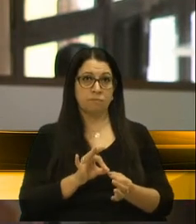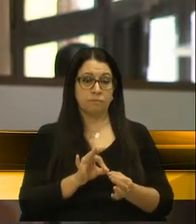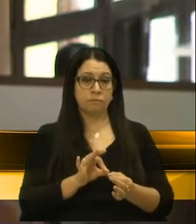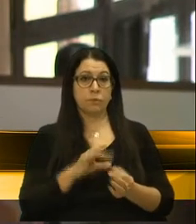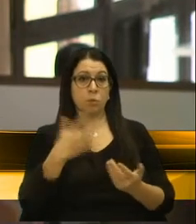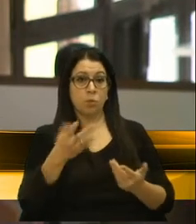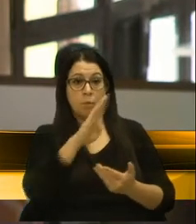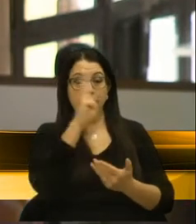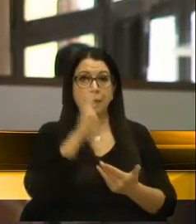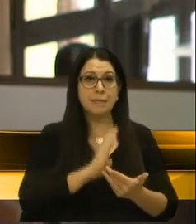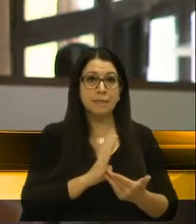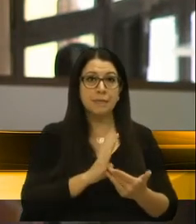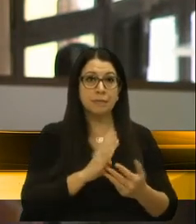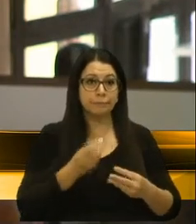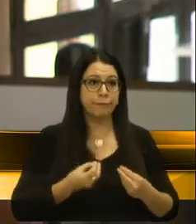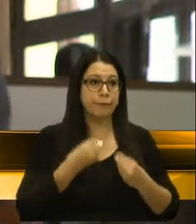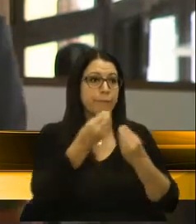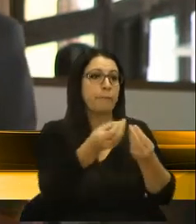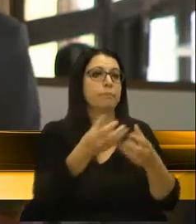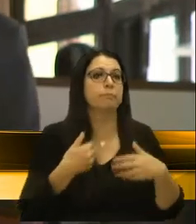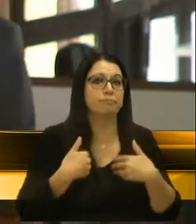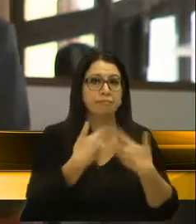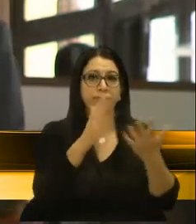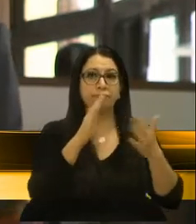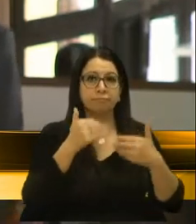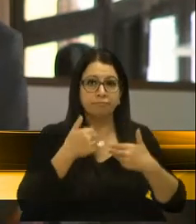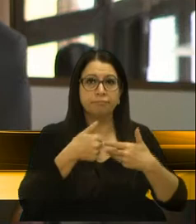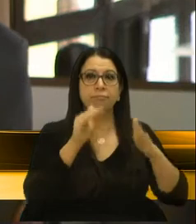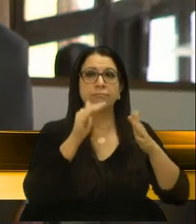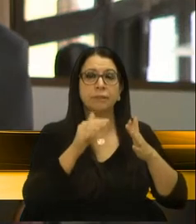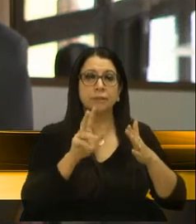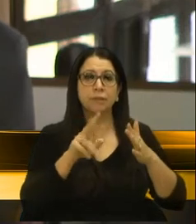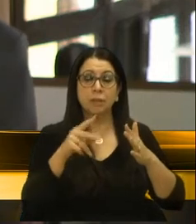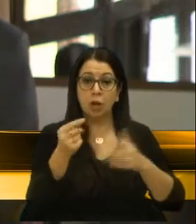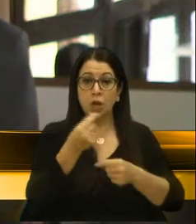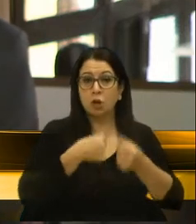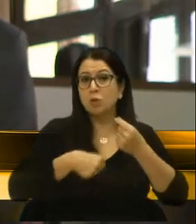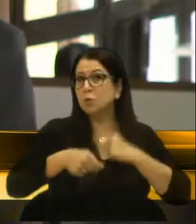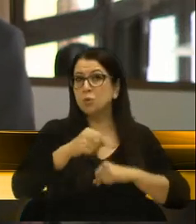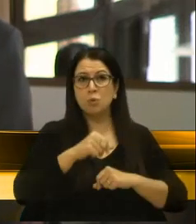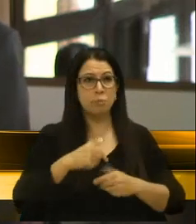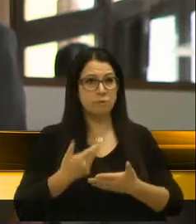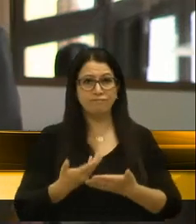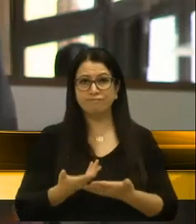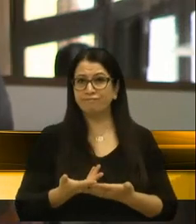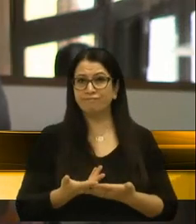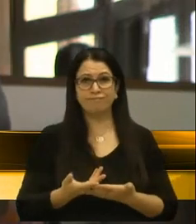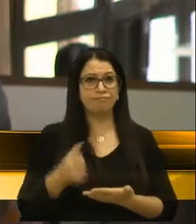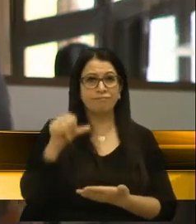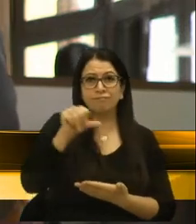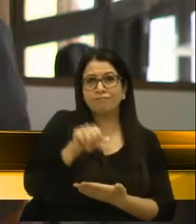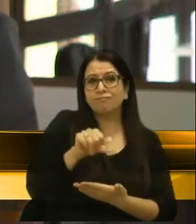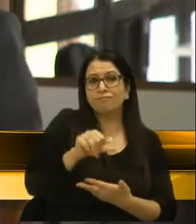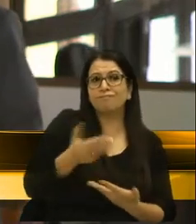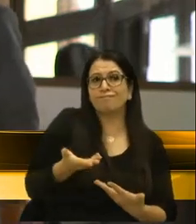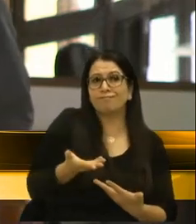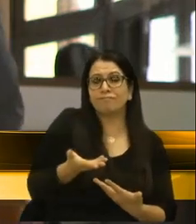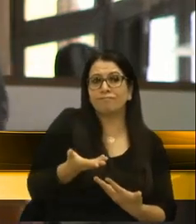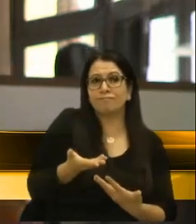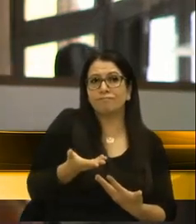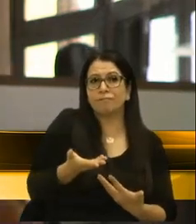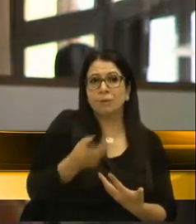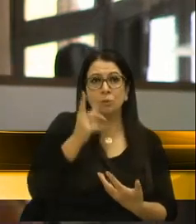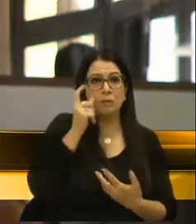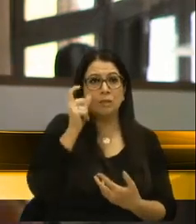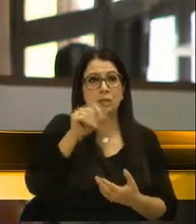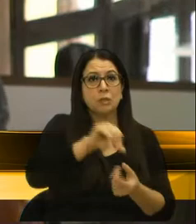enquanto o Brasil está sendo entregue. A nossa economia está à mercê dos interesses